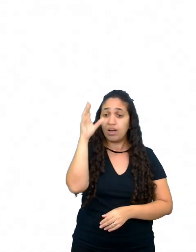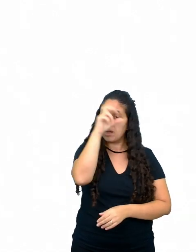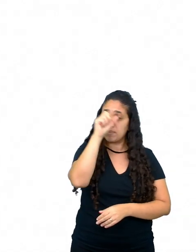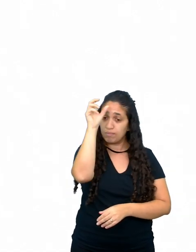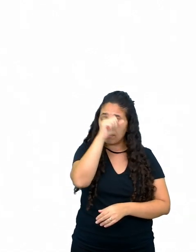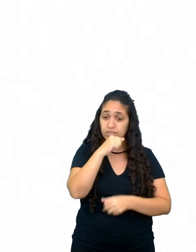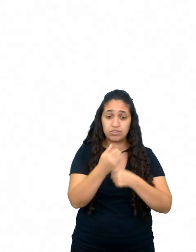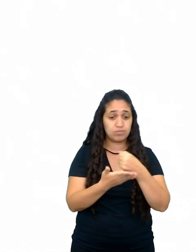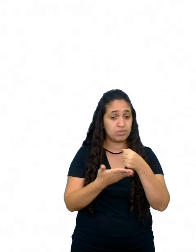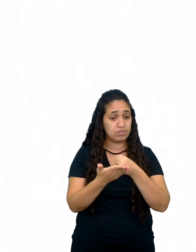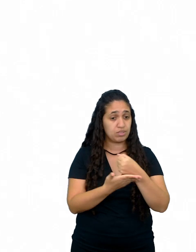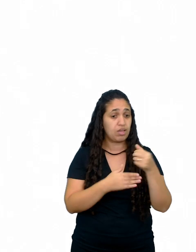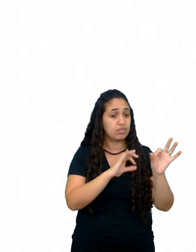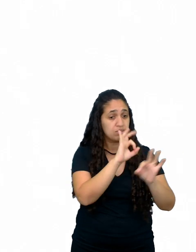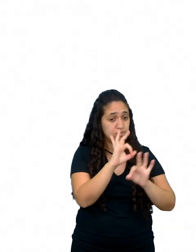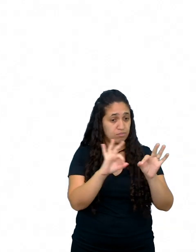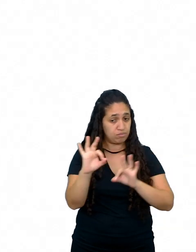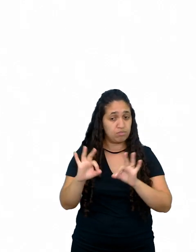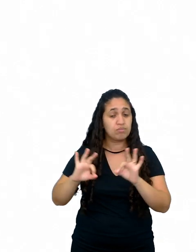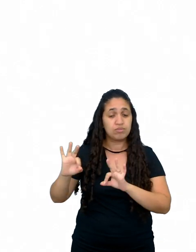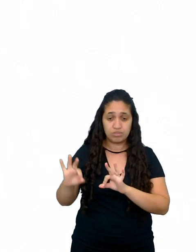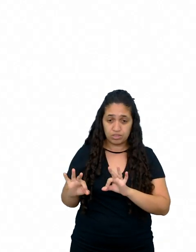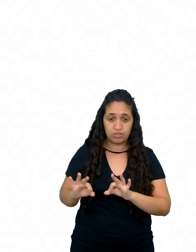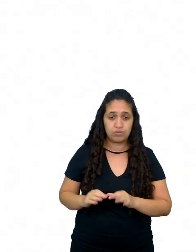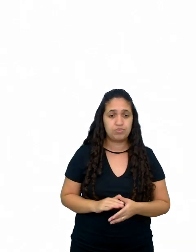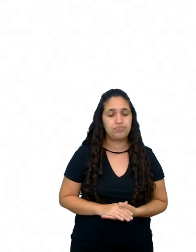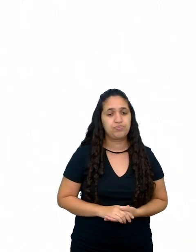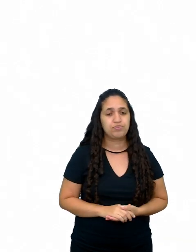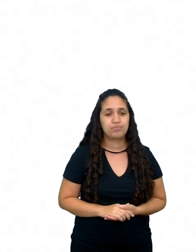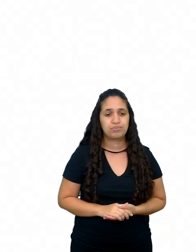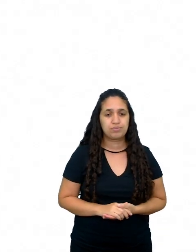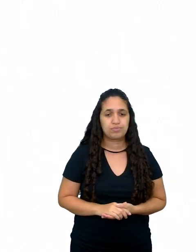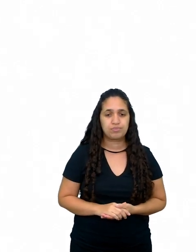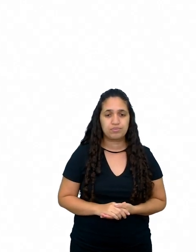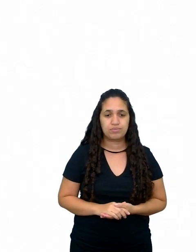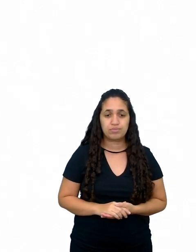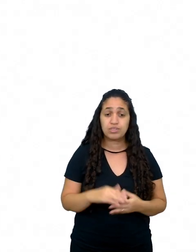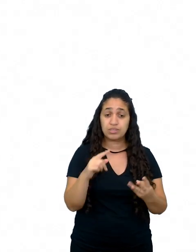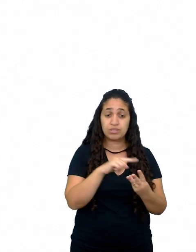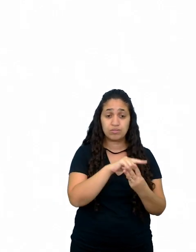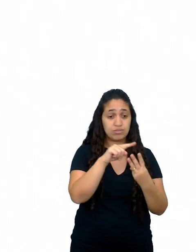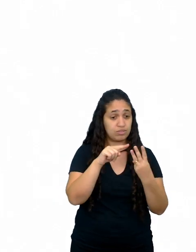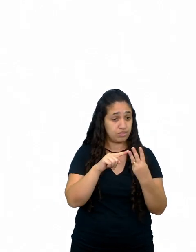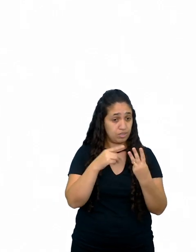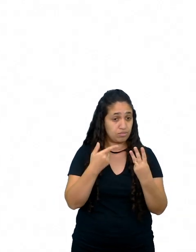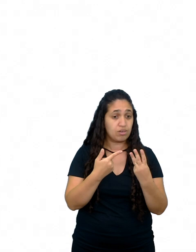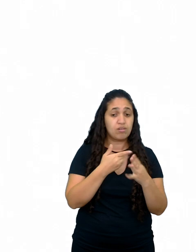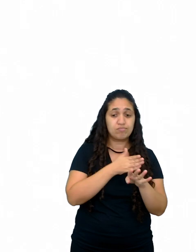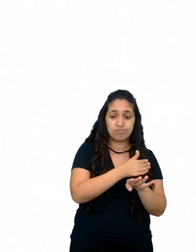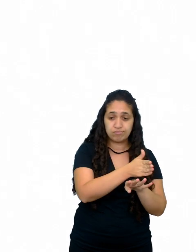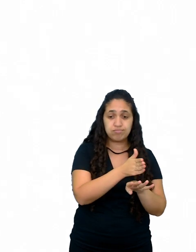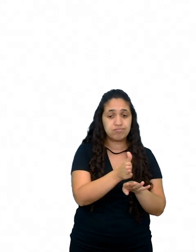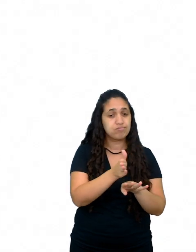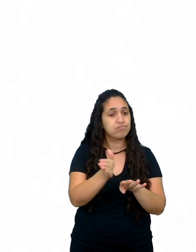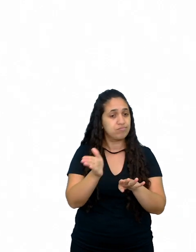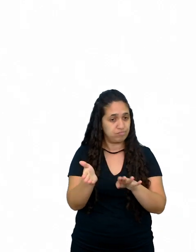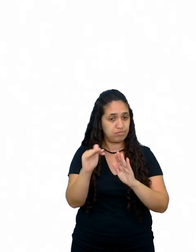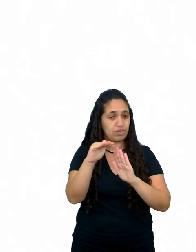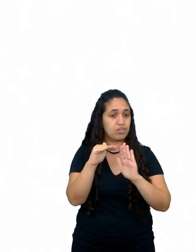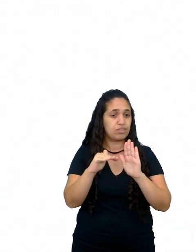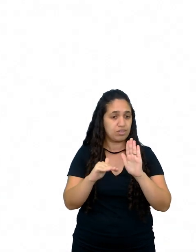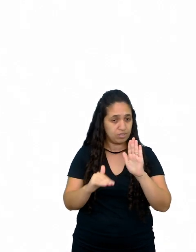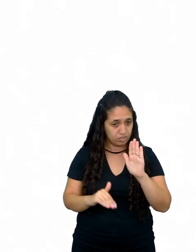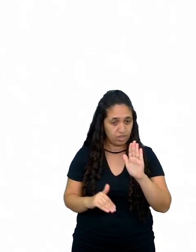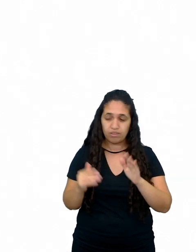baseada em projetos. Então, esses são a nossa distribuição da nossa agenda de hoje.